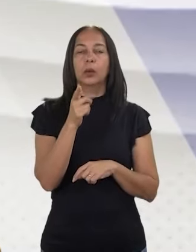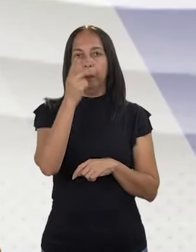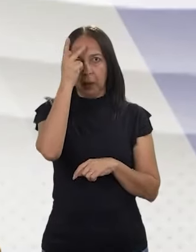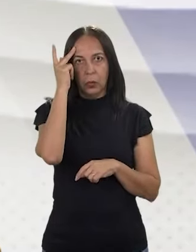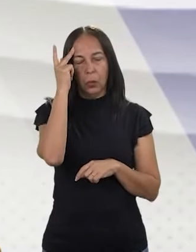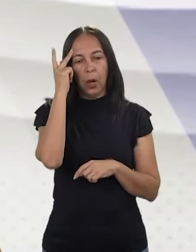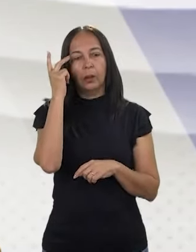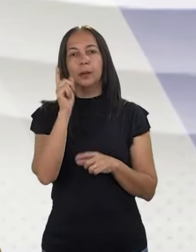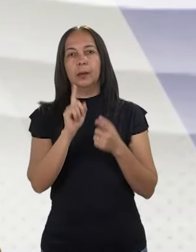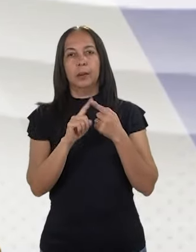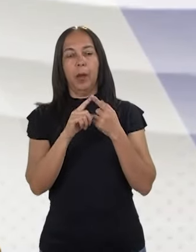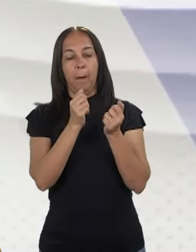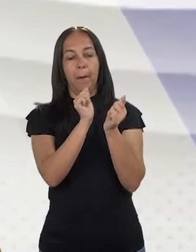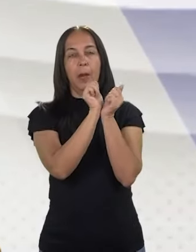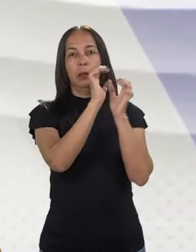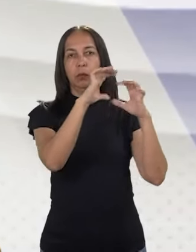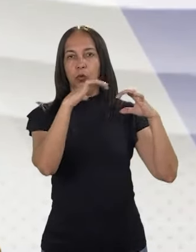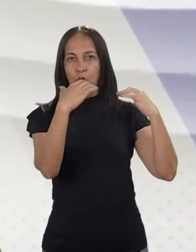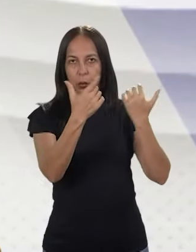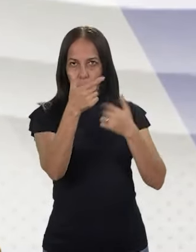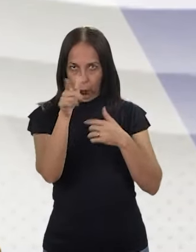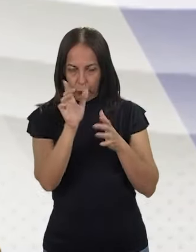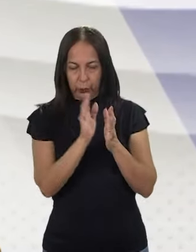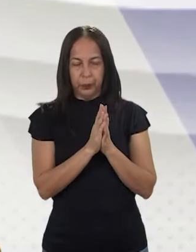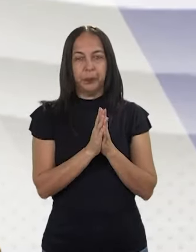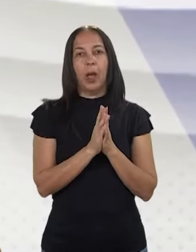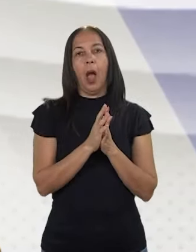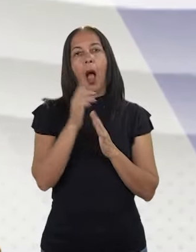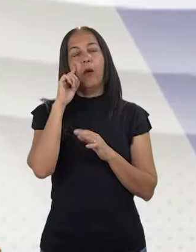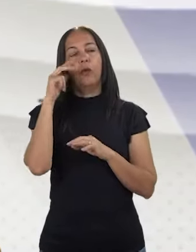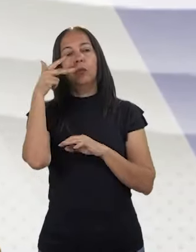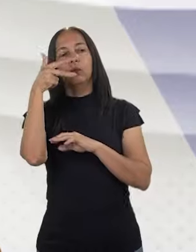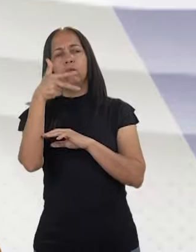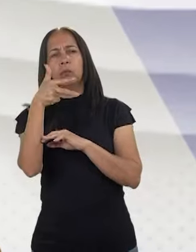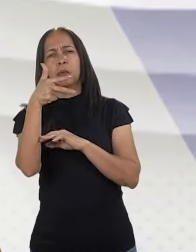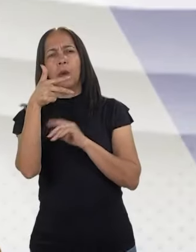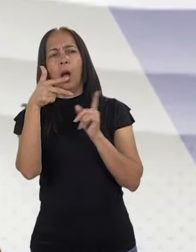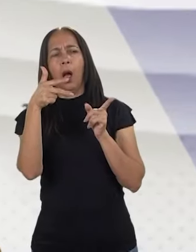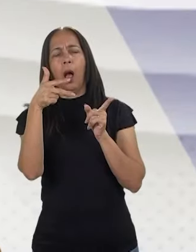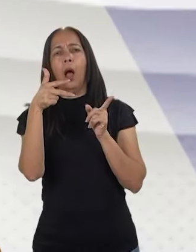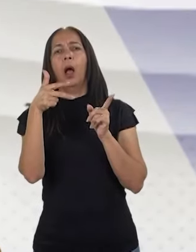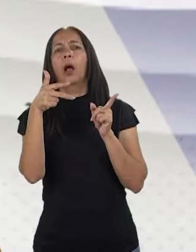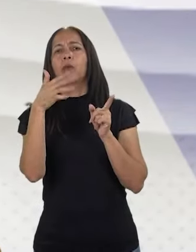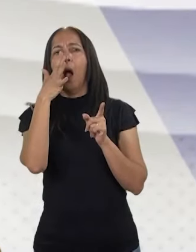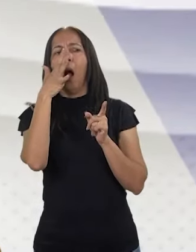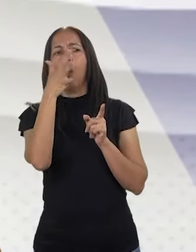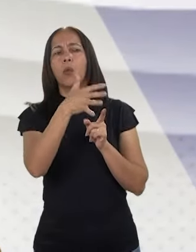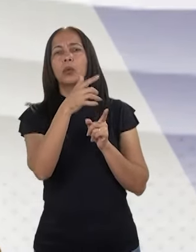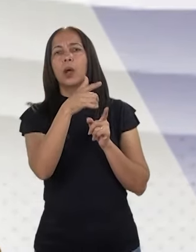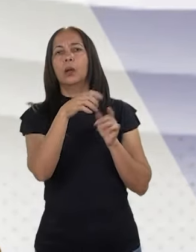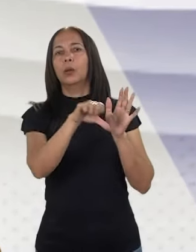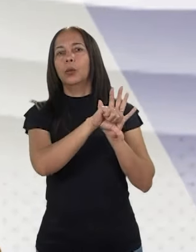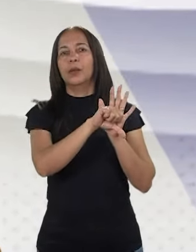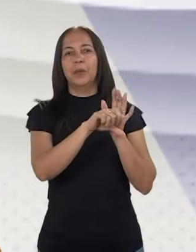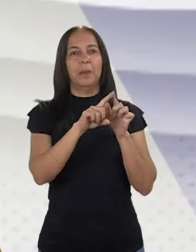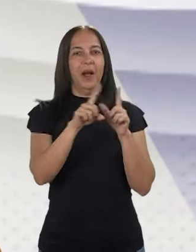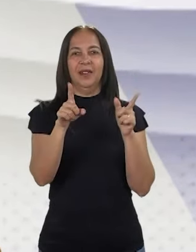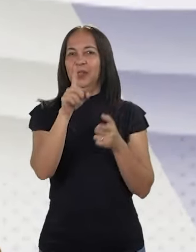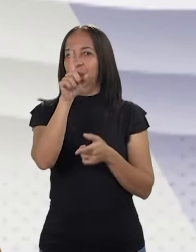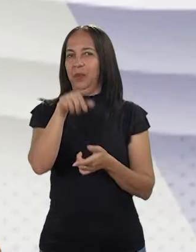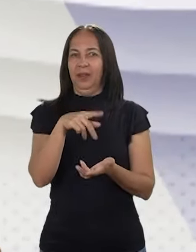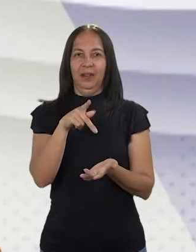que foi presa num estádio de futebol recentemente e por ter sido indicada pelo reconhecimento facial como sendo uma pessoa acusada de um crime como na